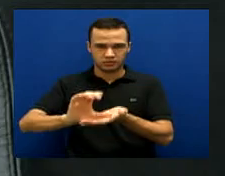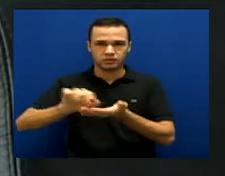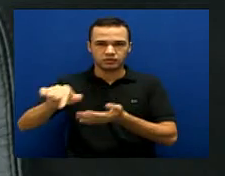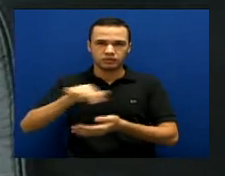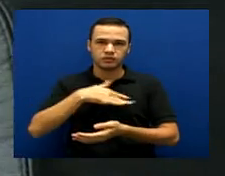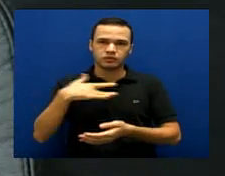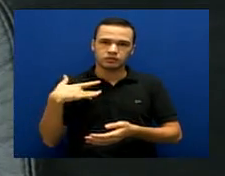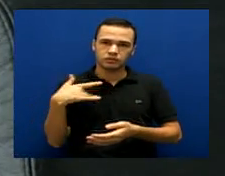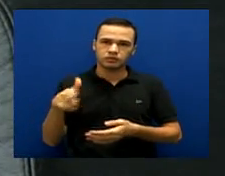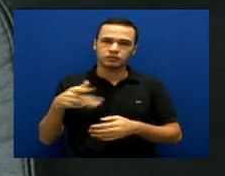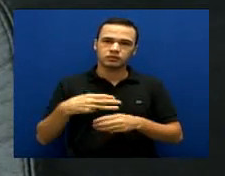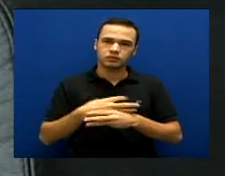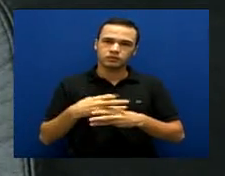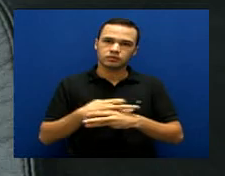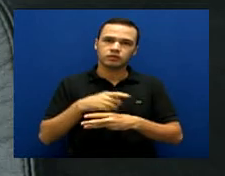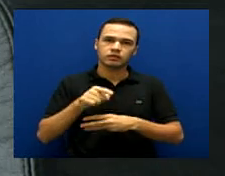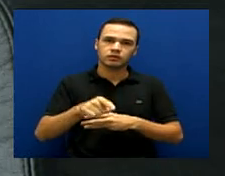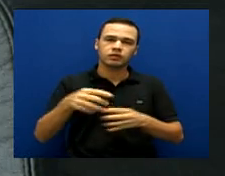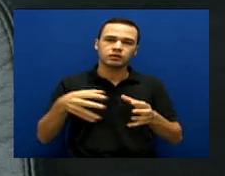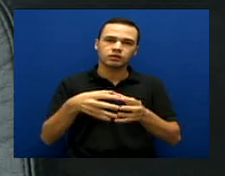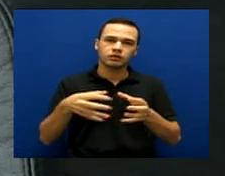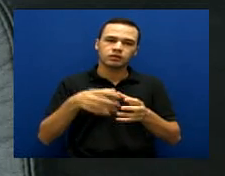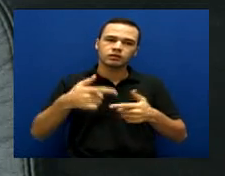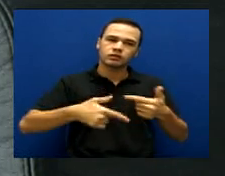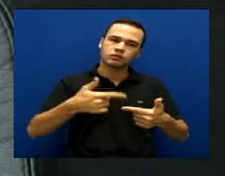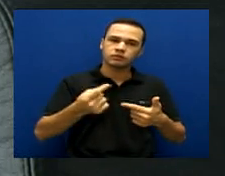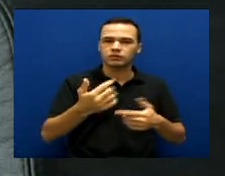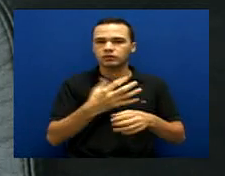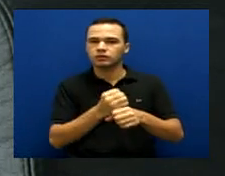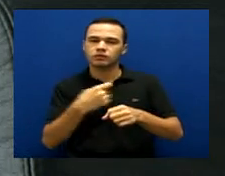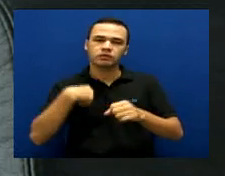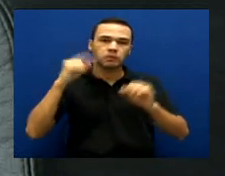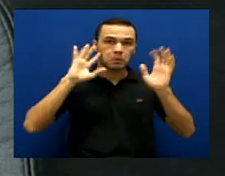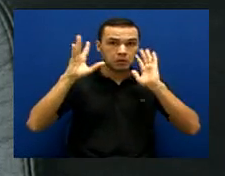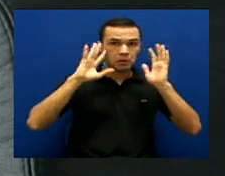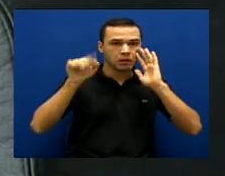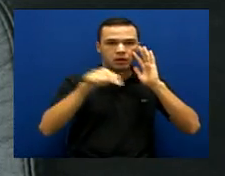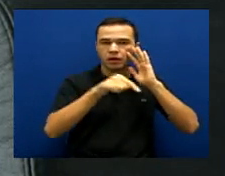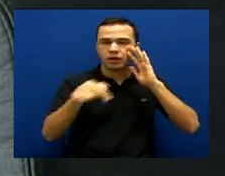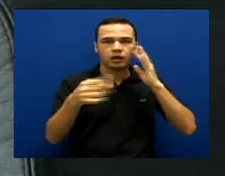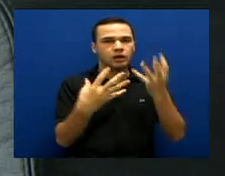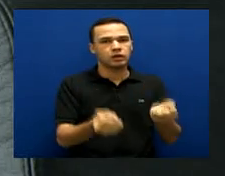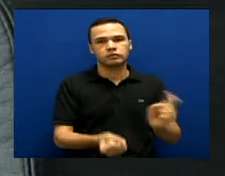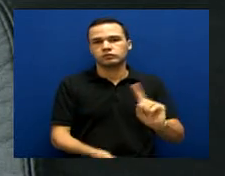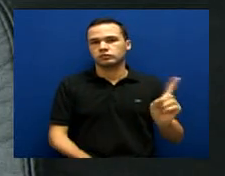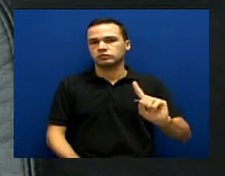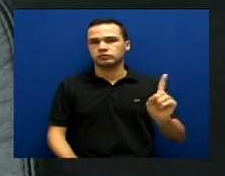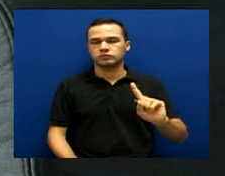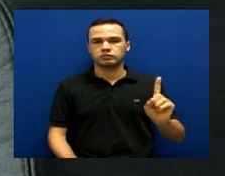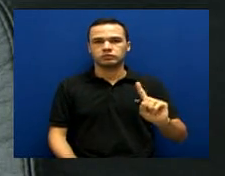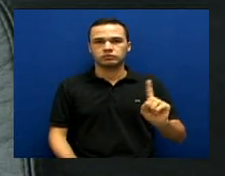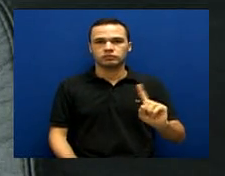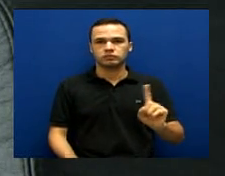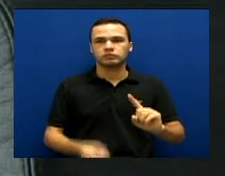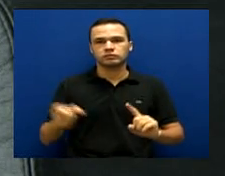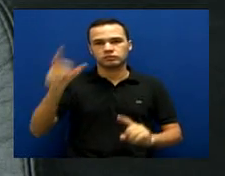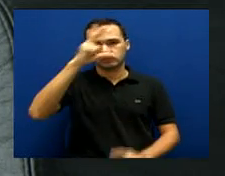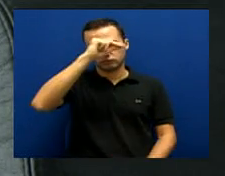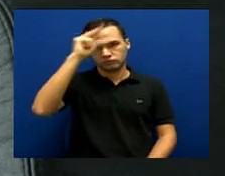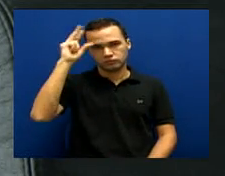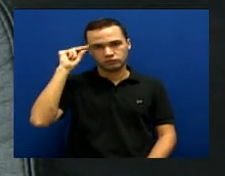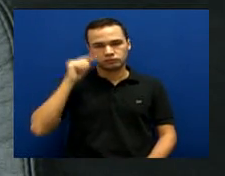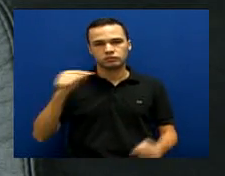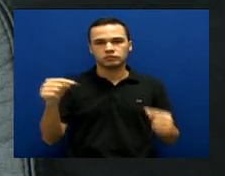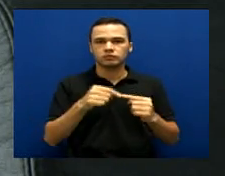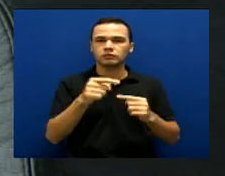hoje à noite ea comissão que trata da questão financeira rejeitou as contas do da prefeitura com relação